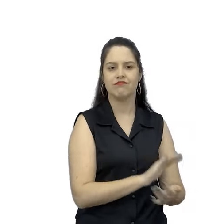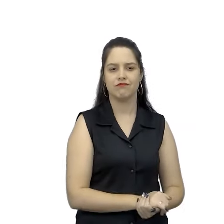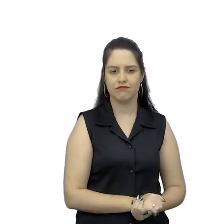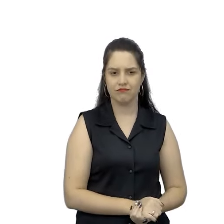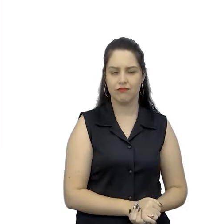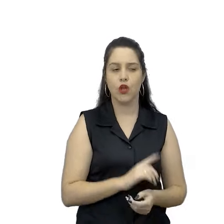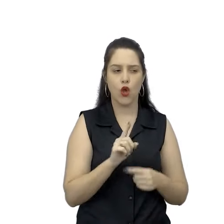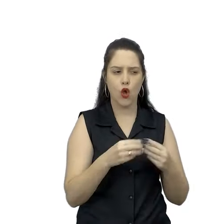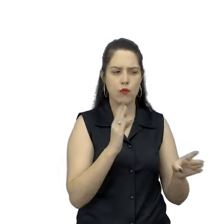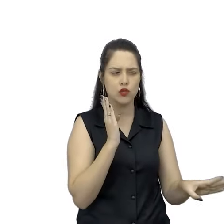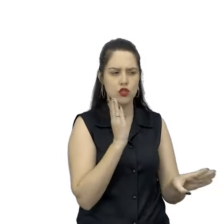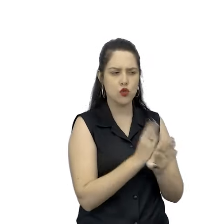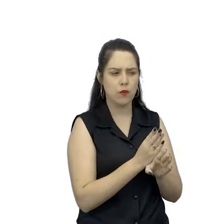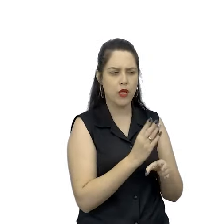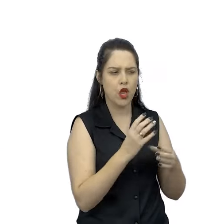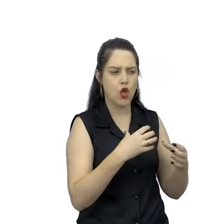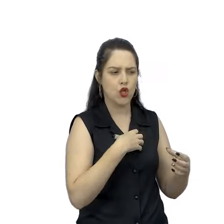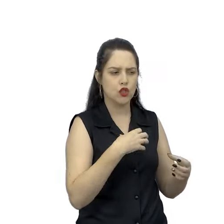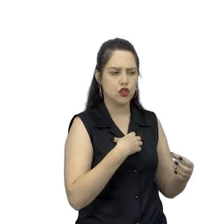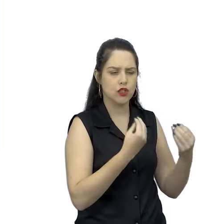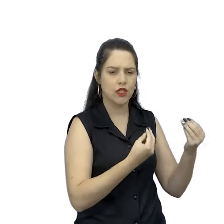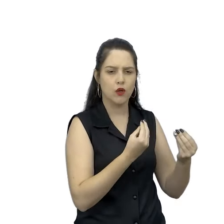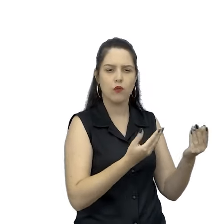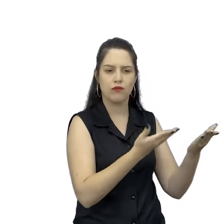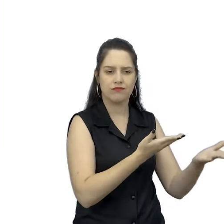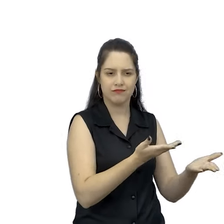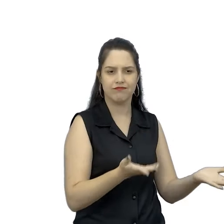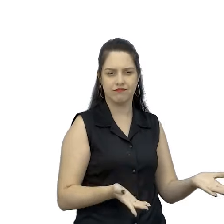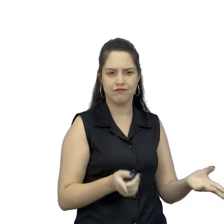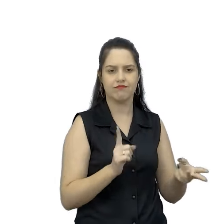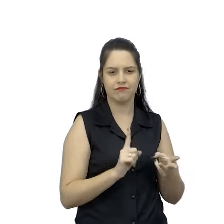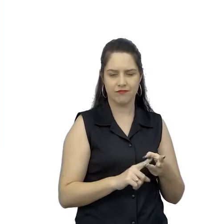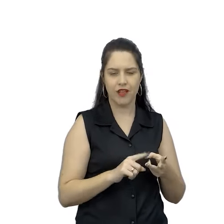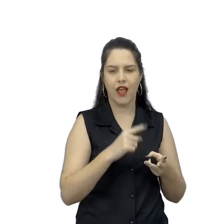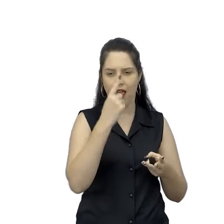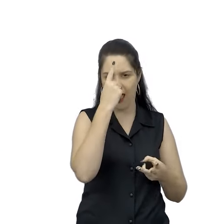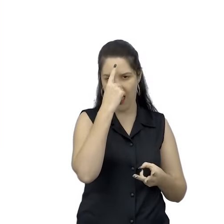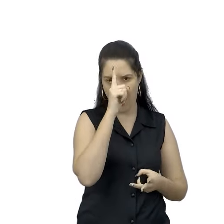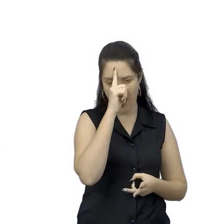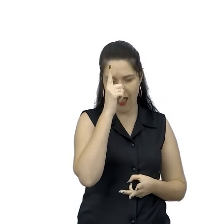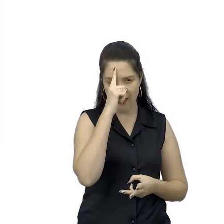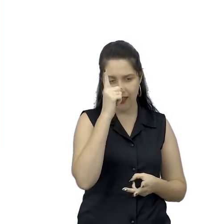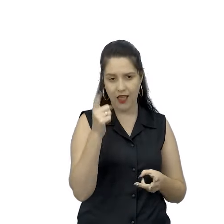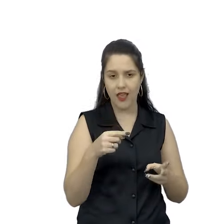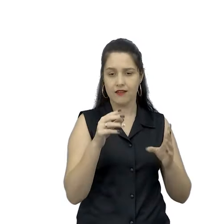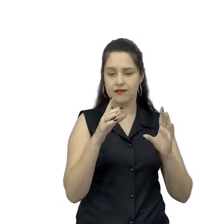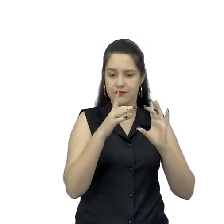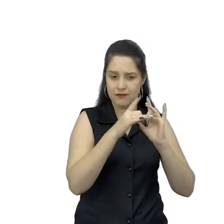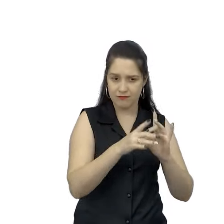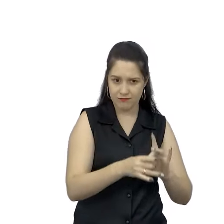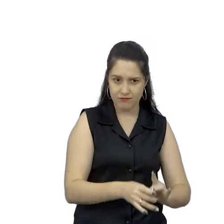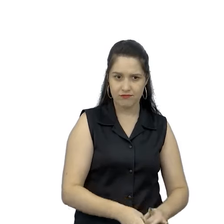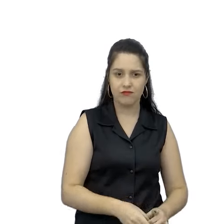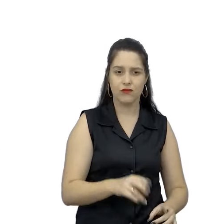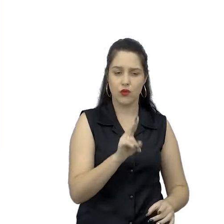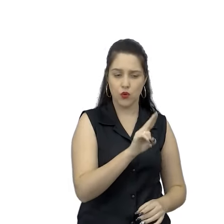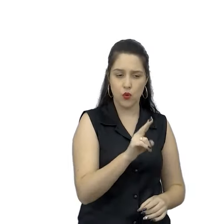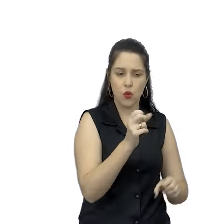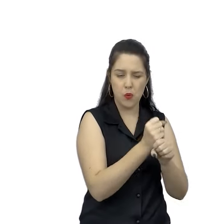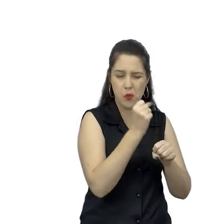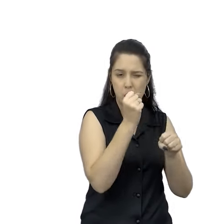apenas de descobrir uma fórmula? Qual que é a fórmula que eu aplico? E a ideia de estratégia, a ideia de resolver, né?